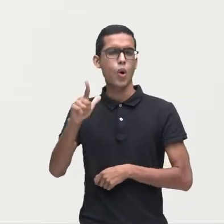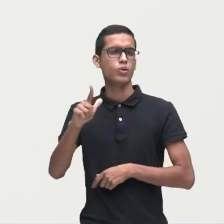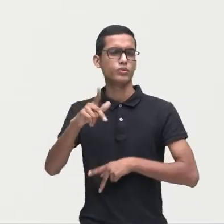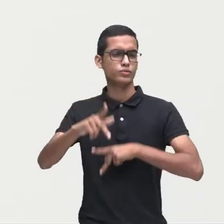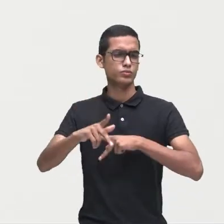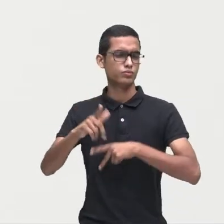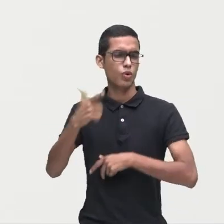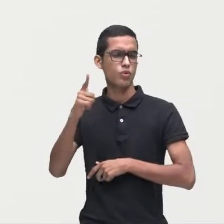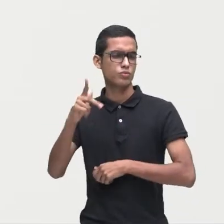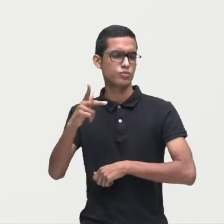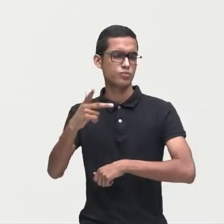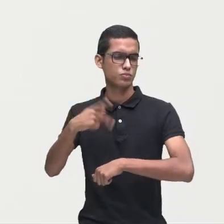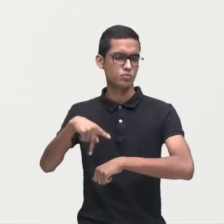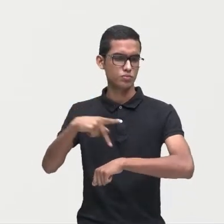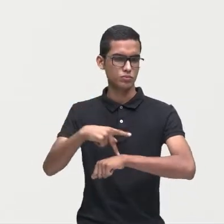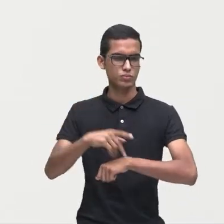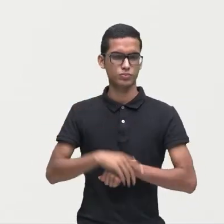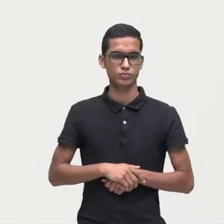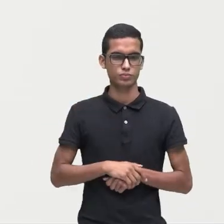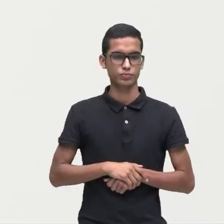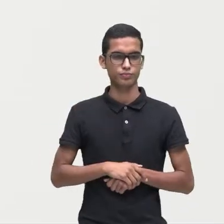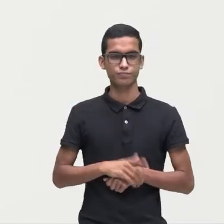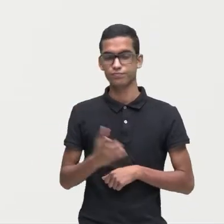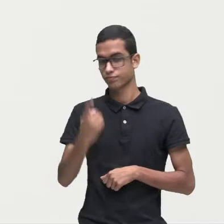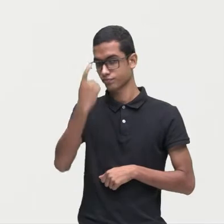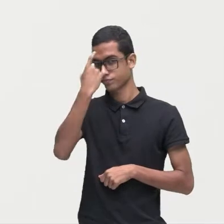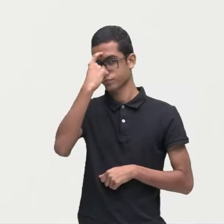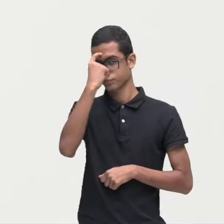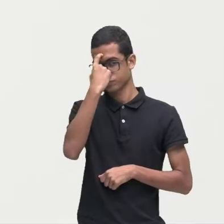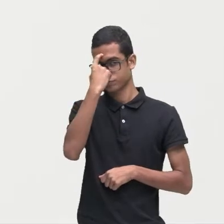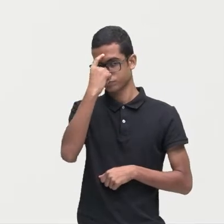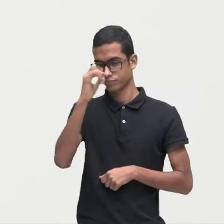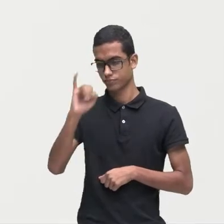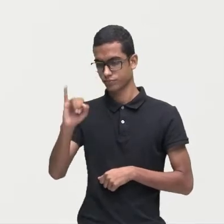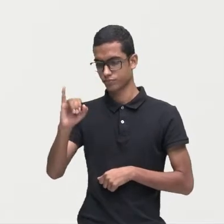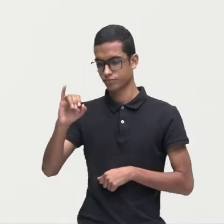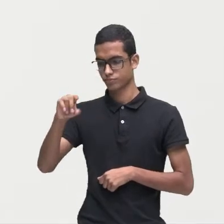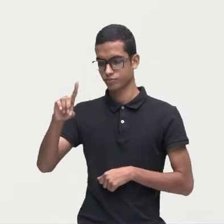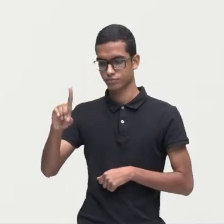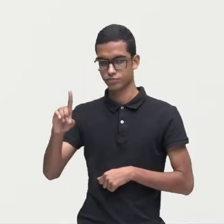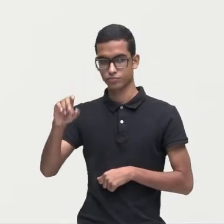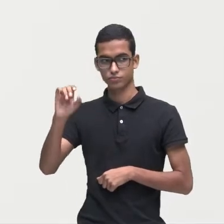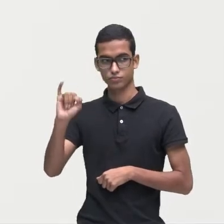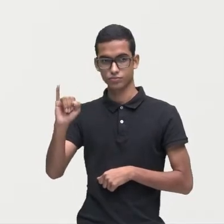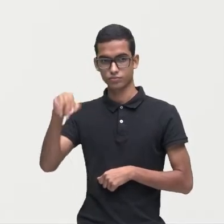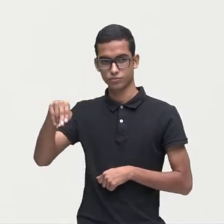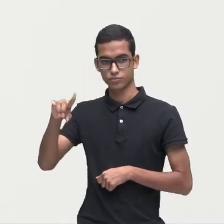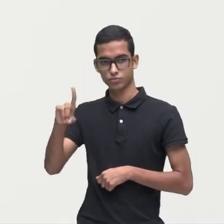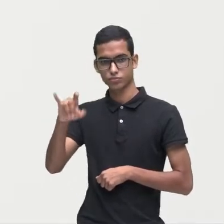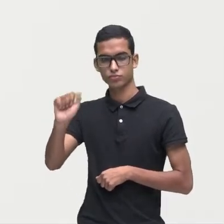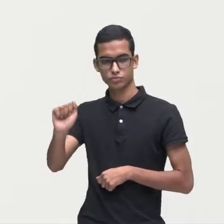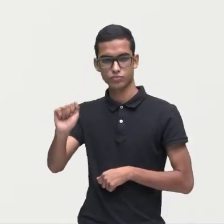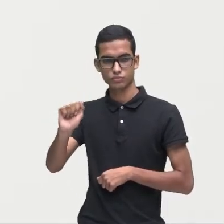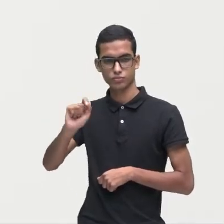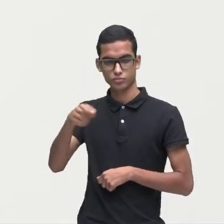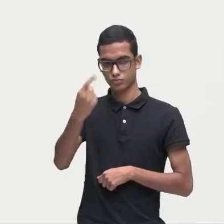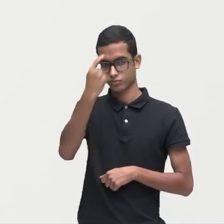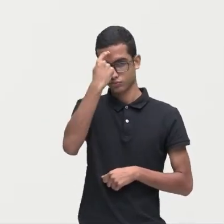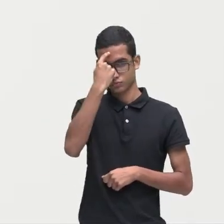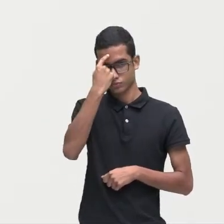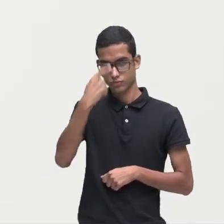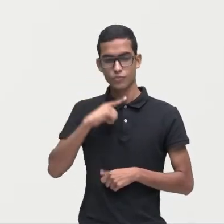que a nossa. Vou pegar a Índia. Ó, a Índia tem uma área total de